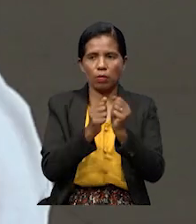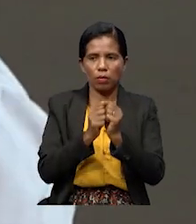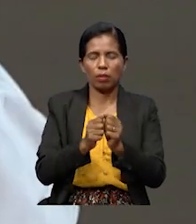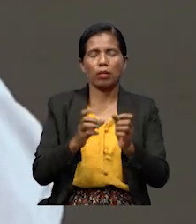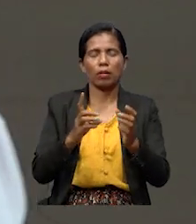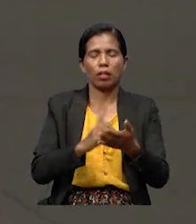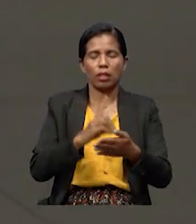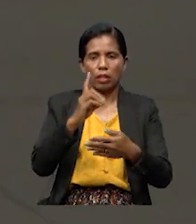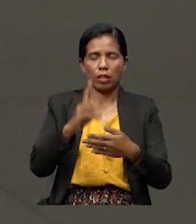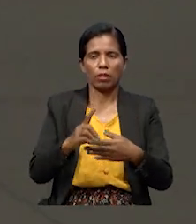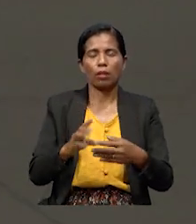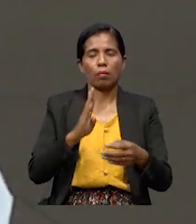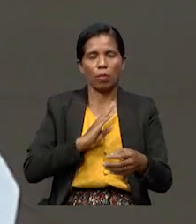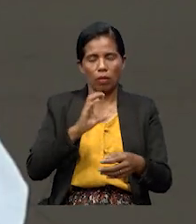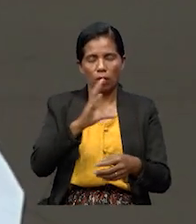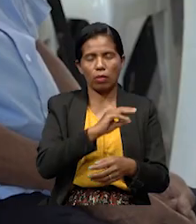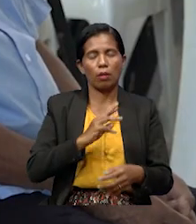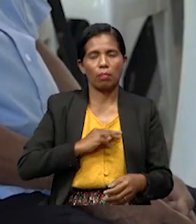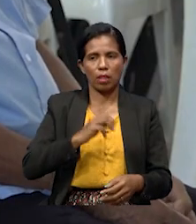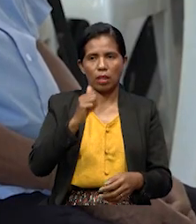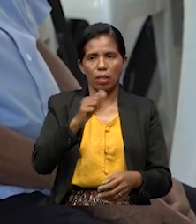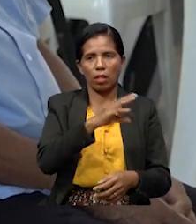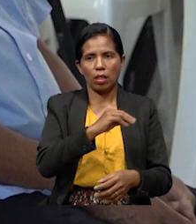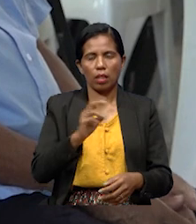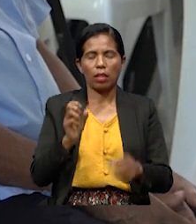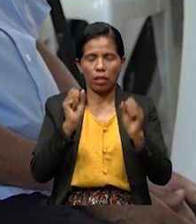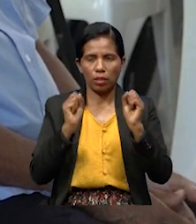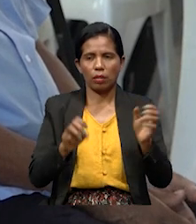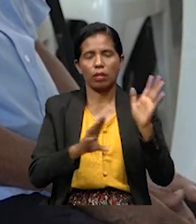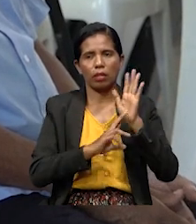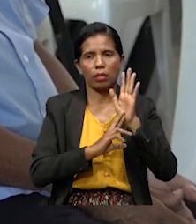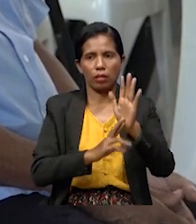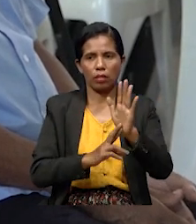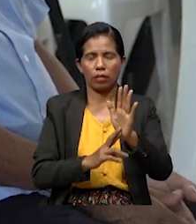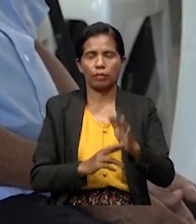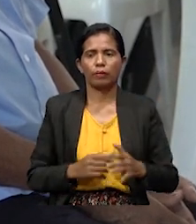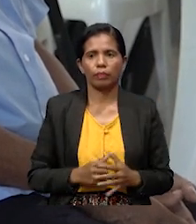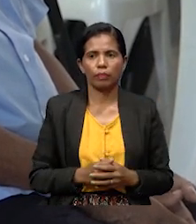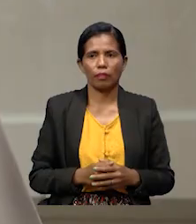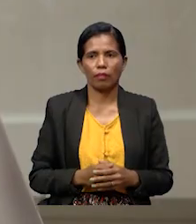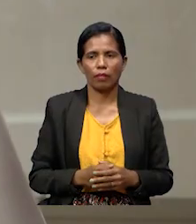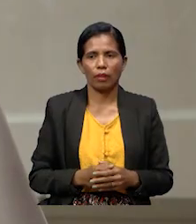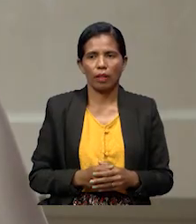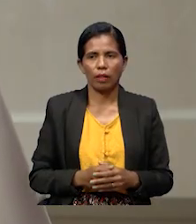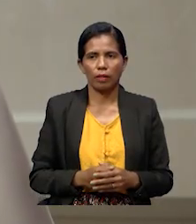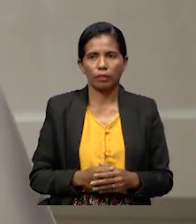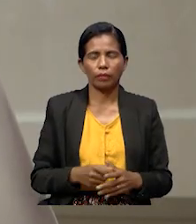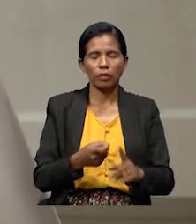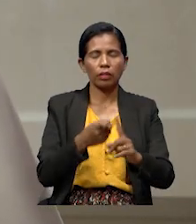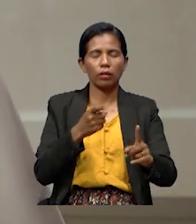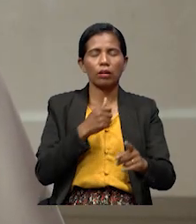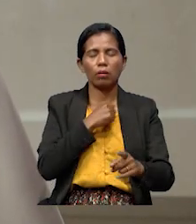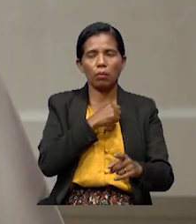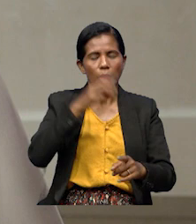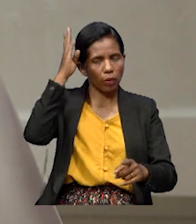Diocese Baucau no Maliana, ho di unifica Sínodo ne, molok apresenta ba nível regional. Orientação maiusi Vaticano, am Papa